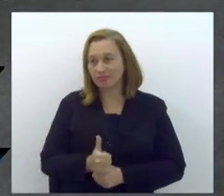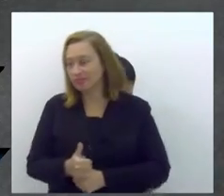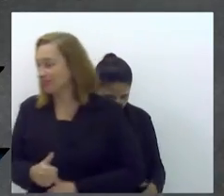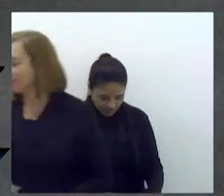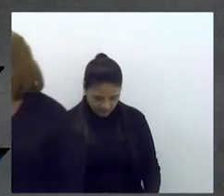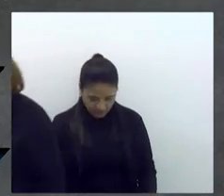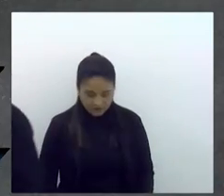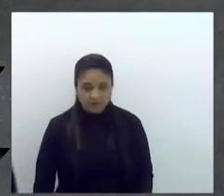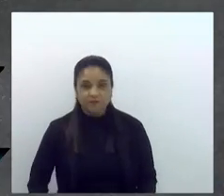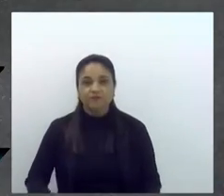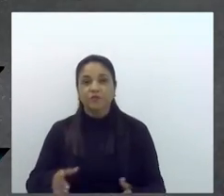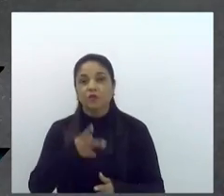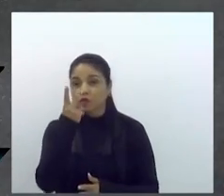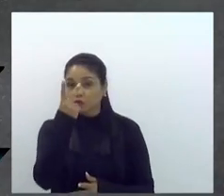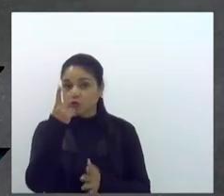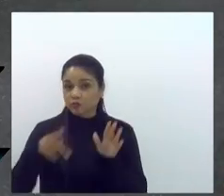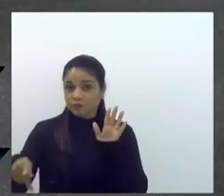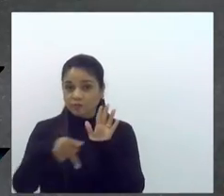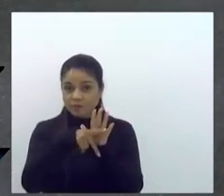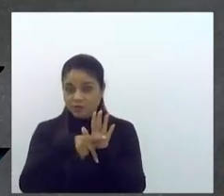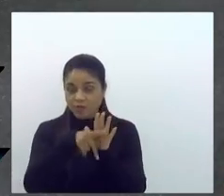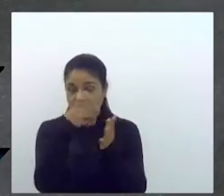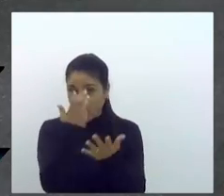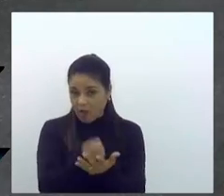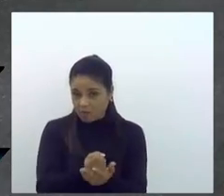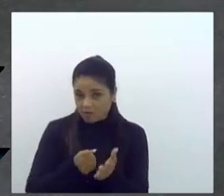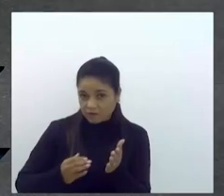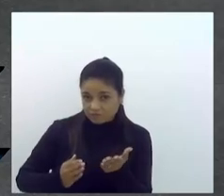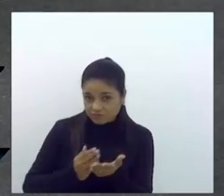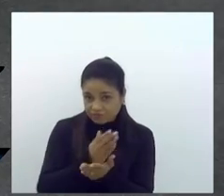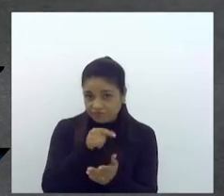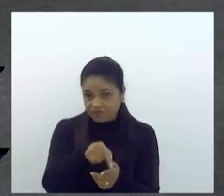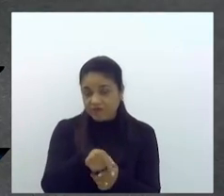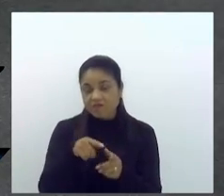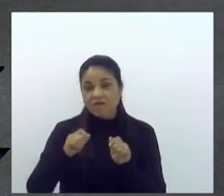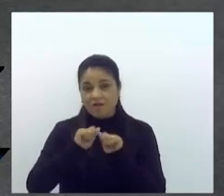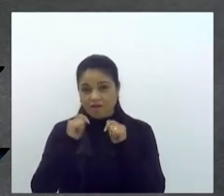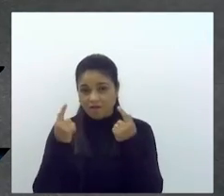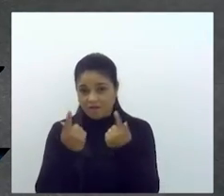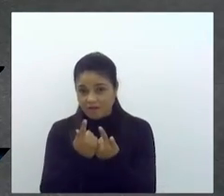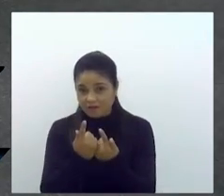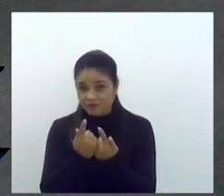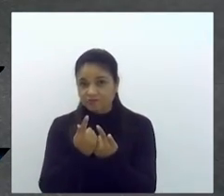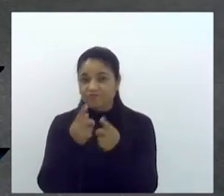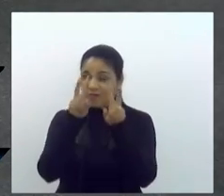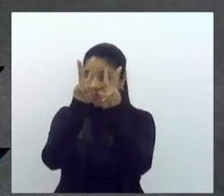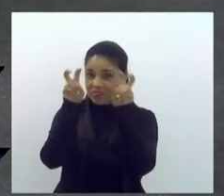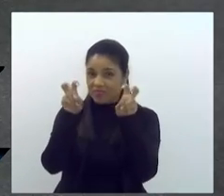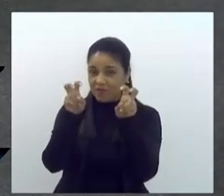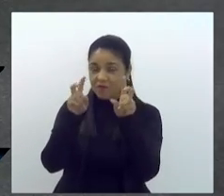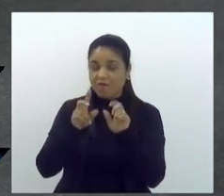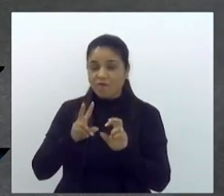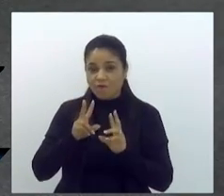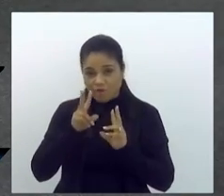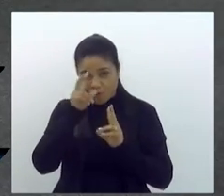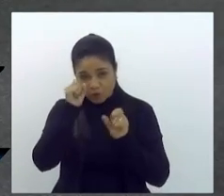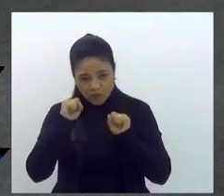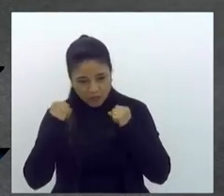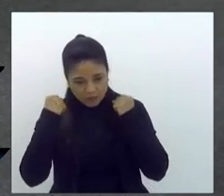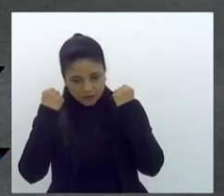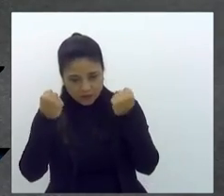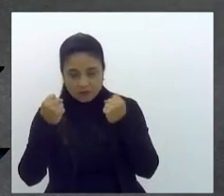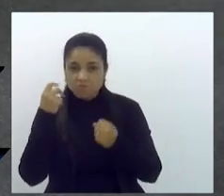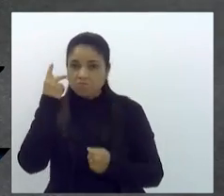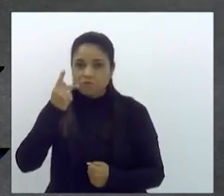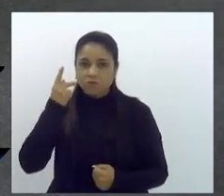que eu tenho dois projetos aprovados aqui na alerj justamente com esse tema de fortalecer política para